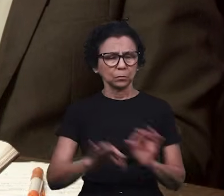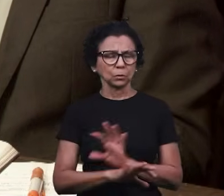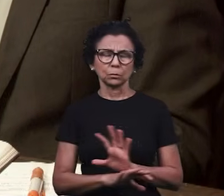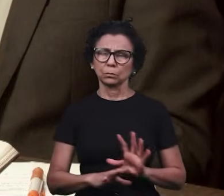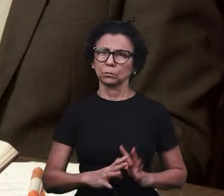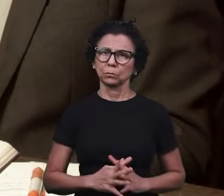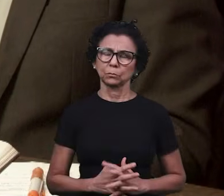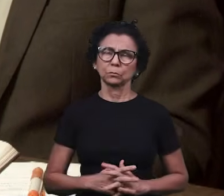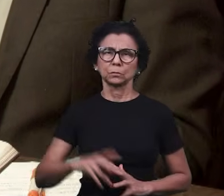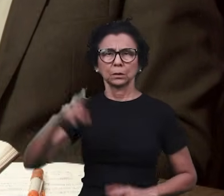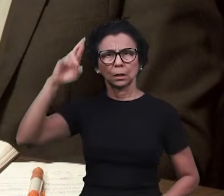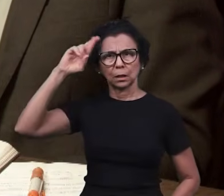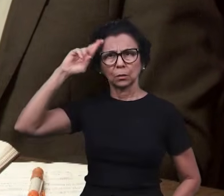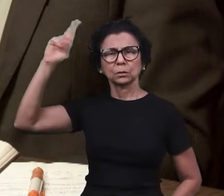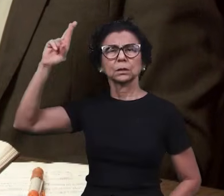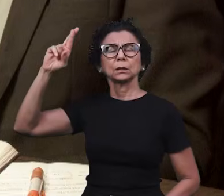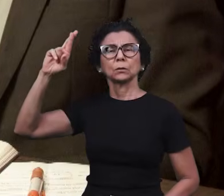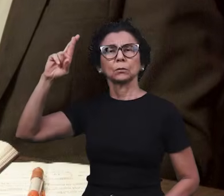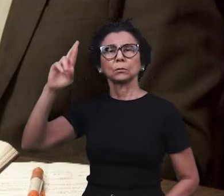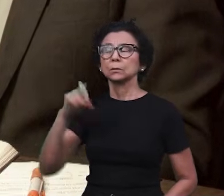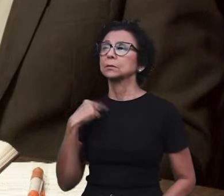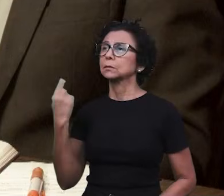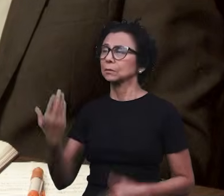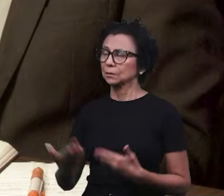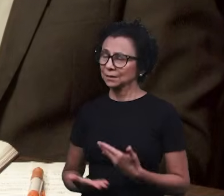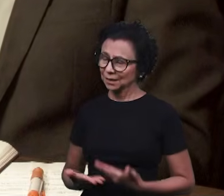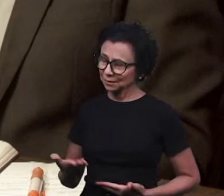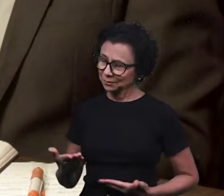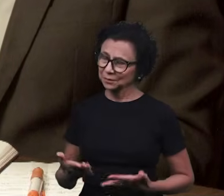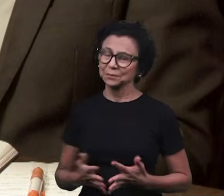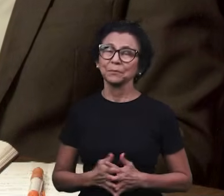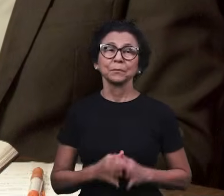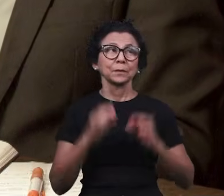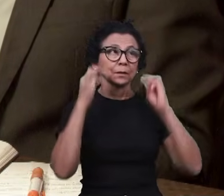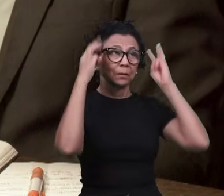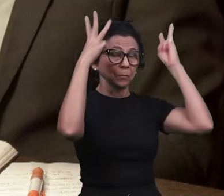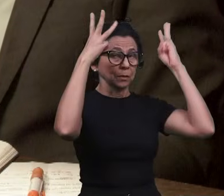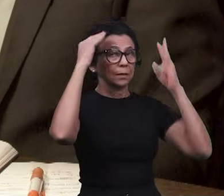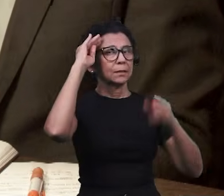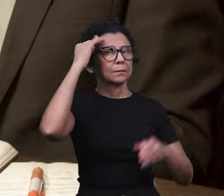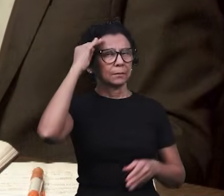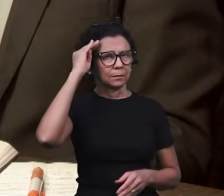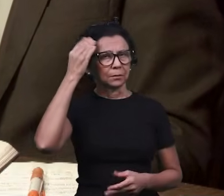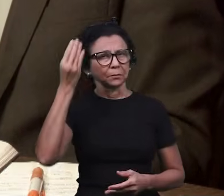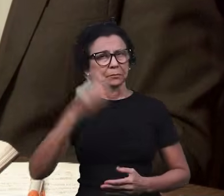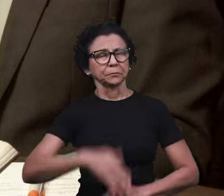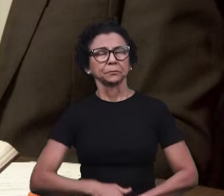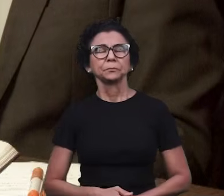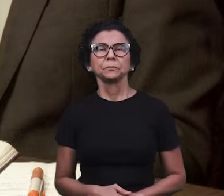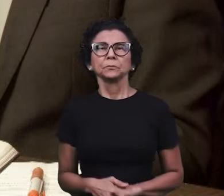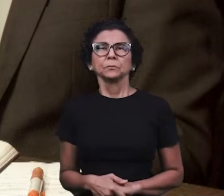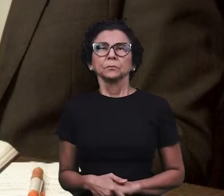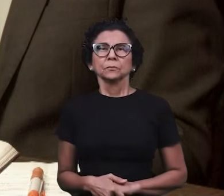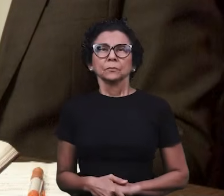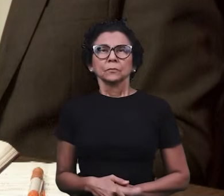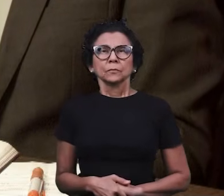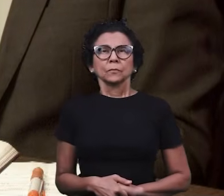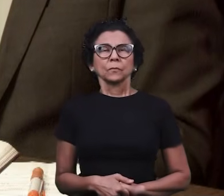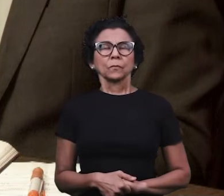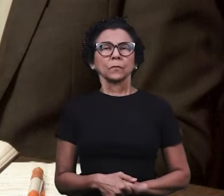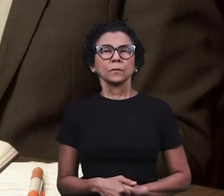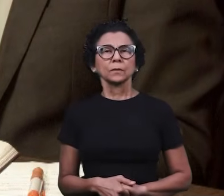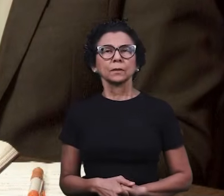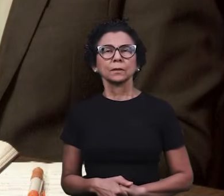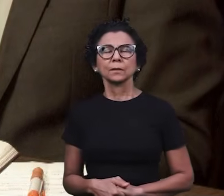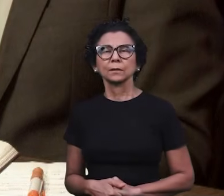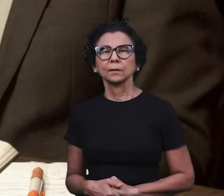ordena, ele é o Senhor. E nós os servos. E nós os servos. E Moisés entendeu isso perfeitamente. Então, tudo como o Senhor ordenara. E